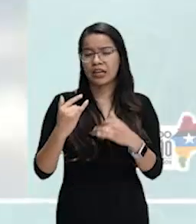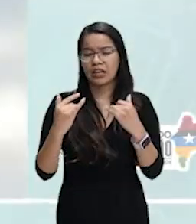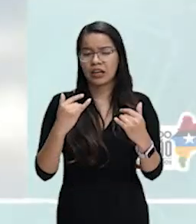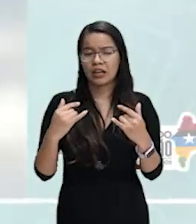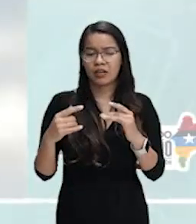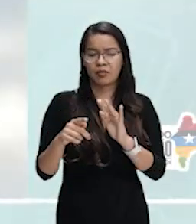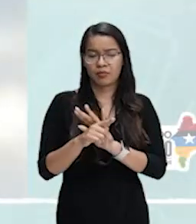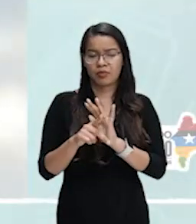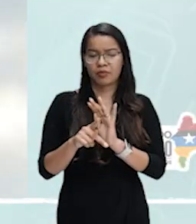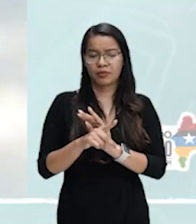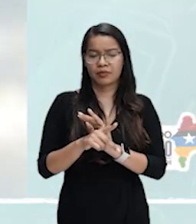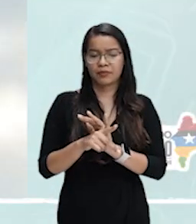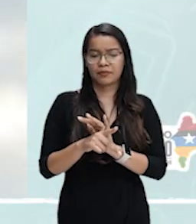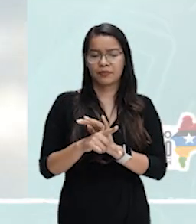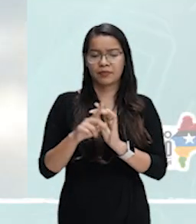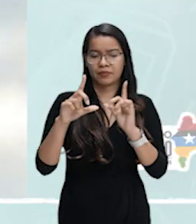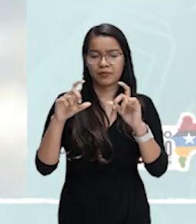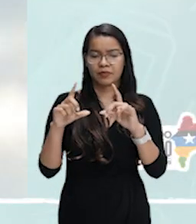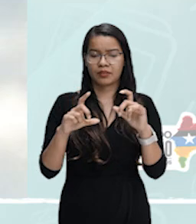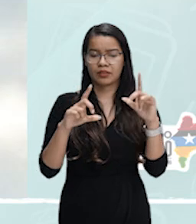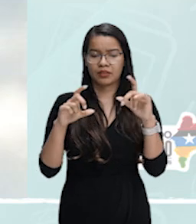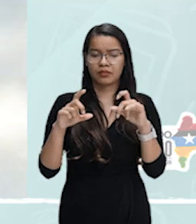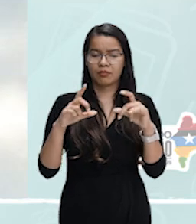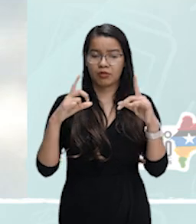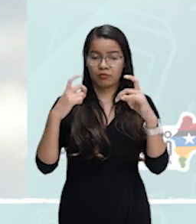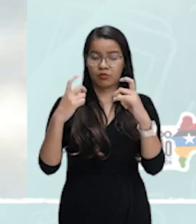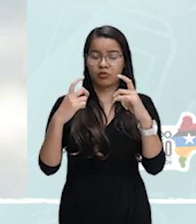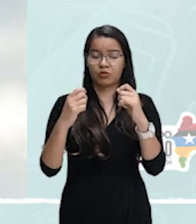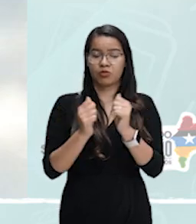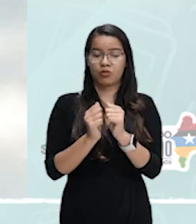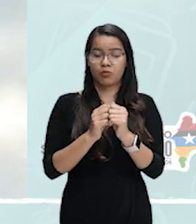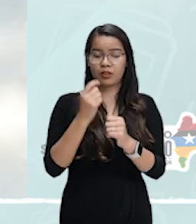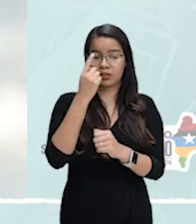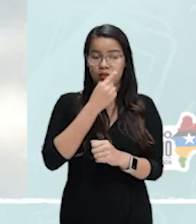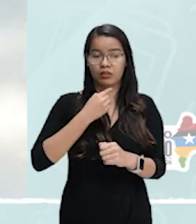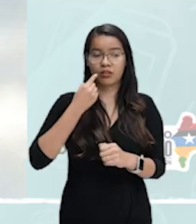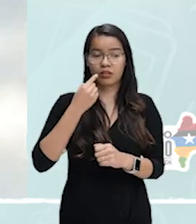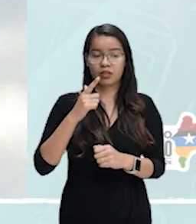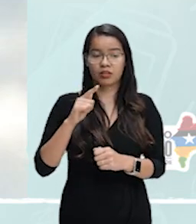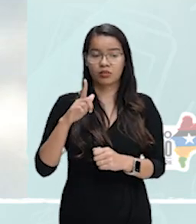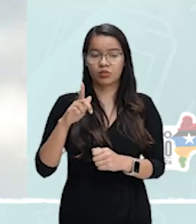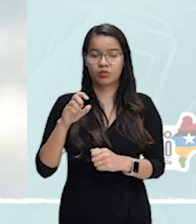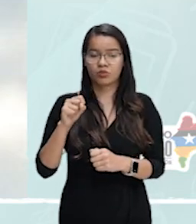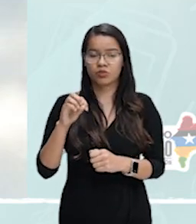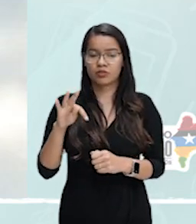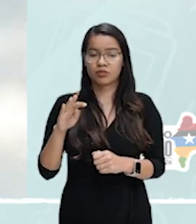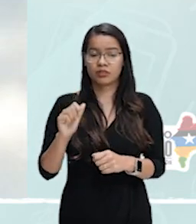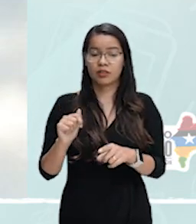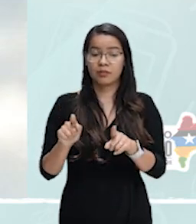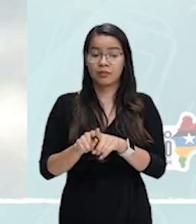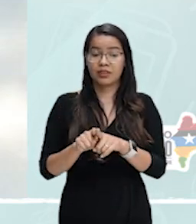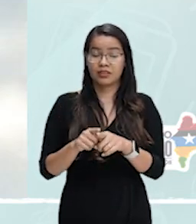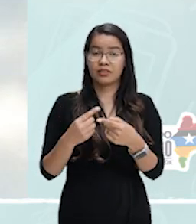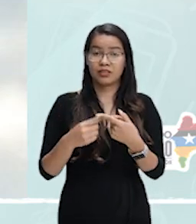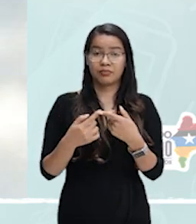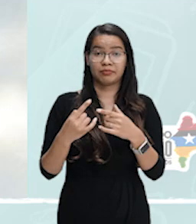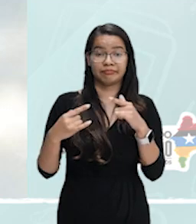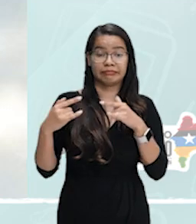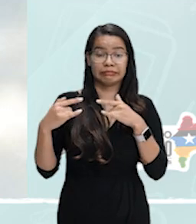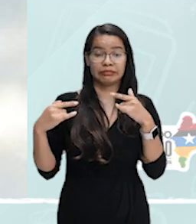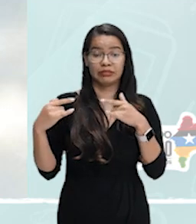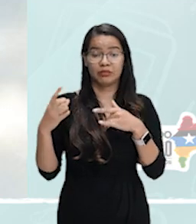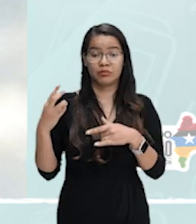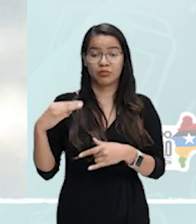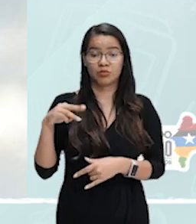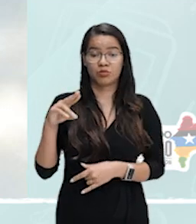Aqui é ele sendo fotografado com uma lagosta na cabeça, mas ele também flertou ali com o fascismo do Mussolini na época, o que deixou ele